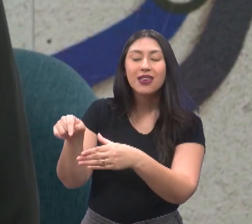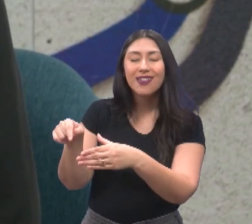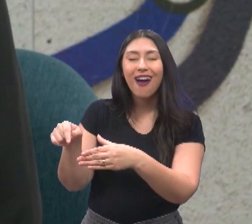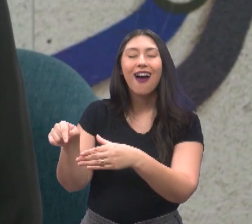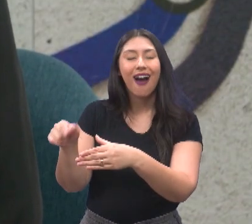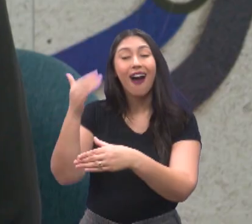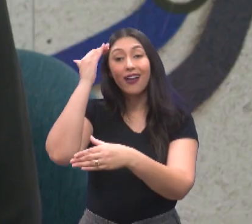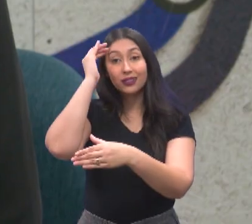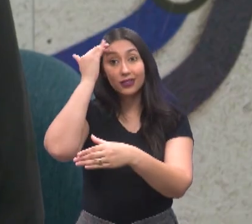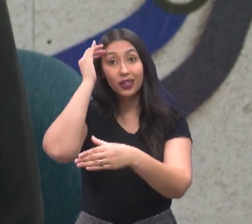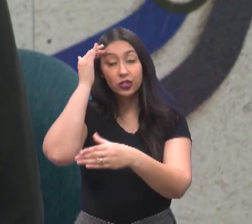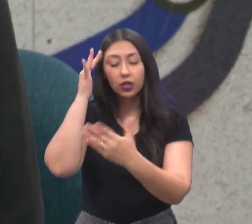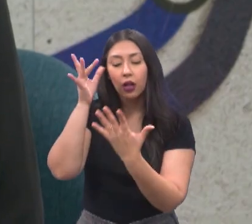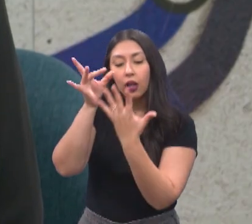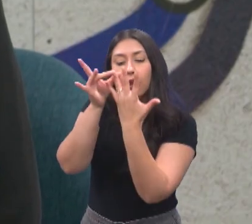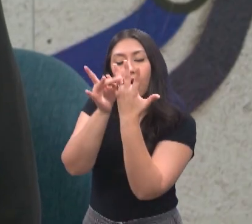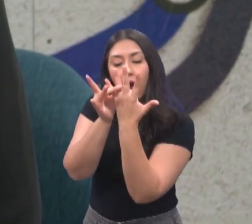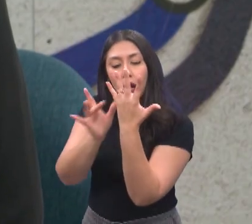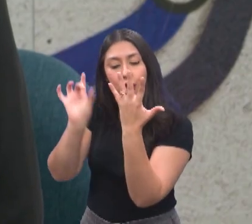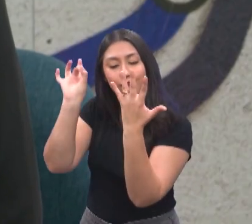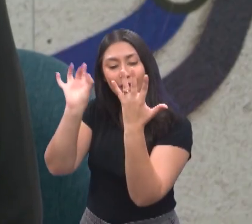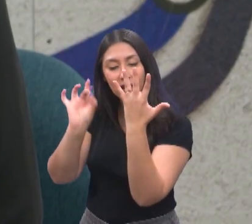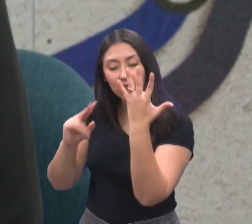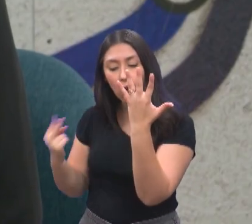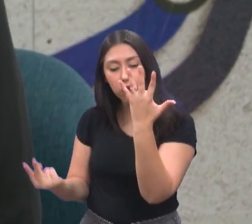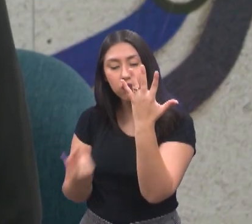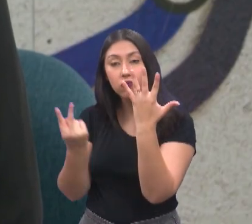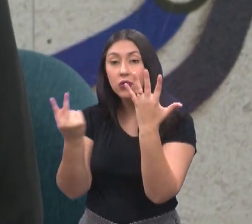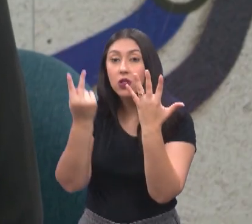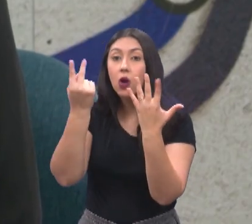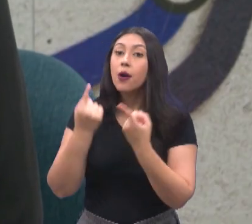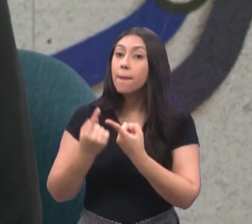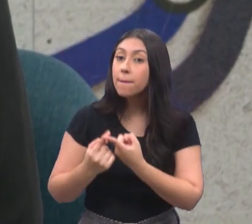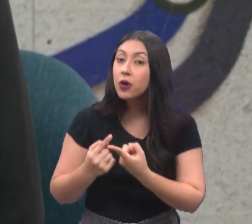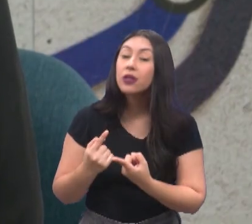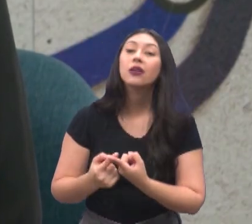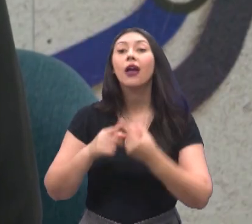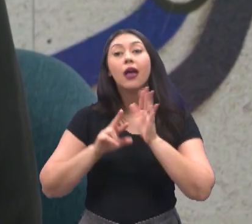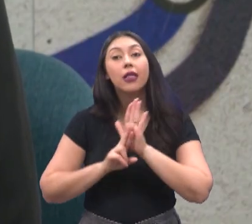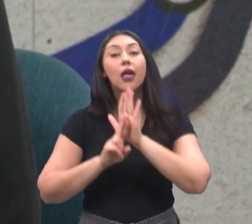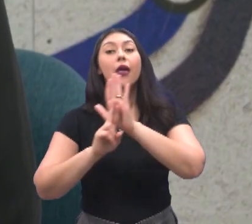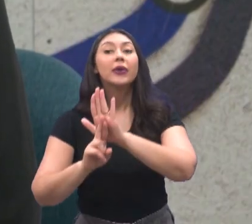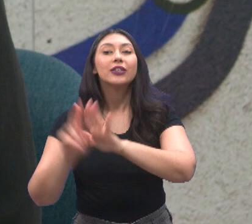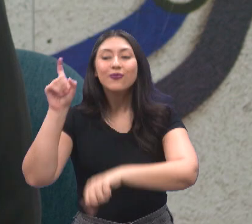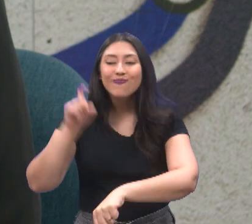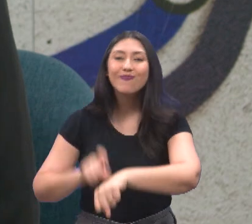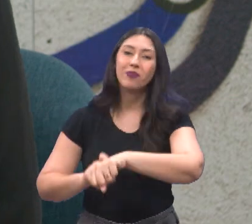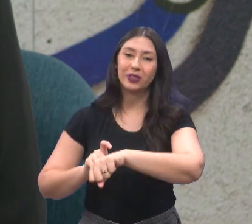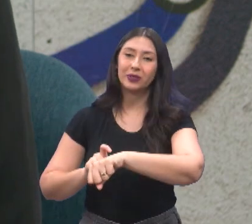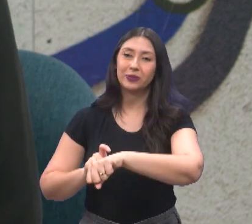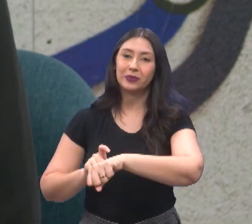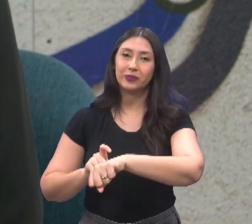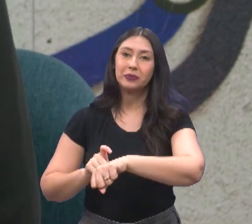o valor da joalheria, né? Porque a joalheria ela vai representar aquele momento, né? Além